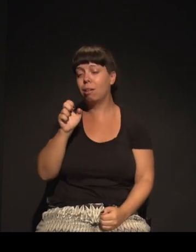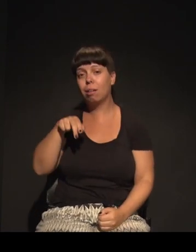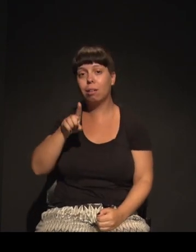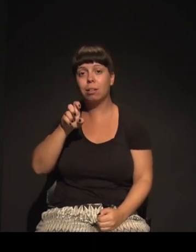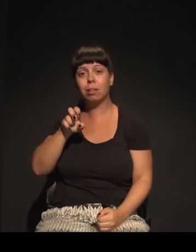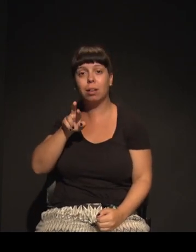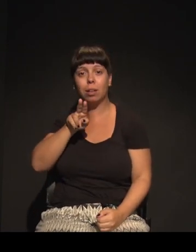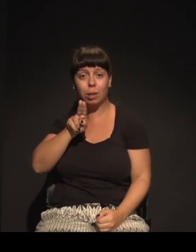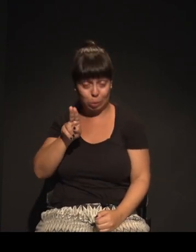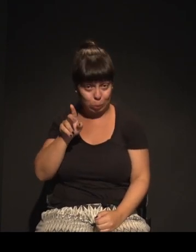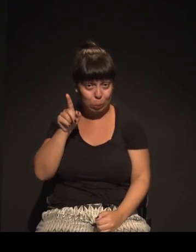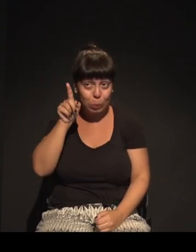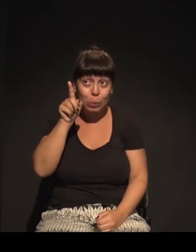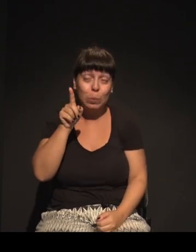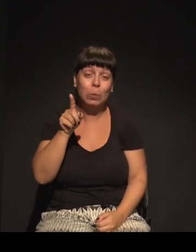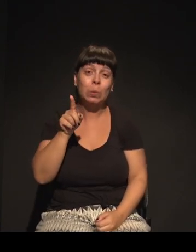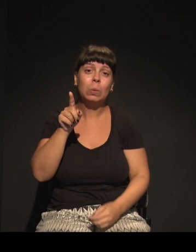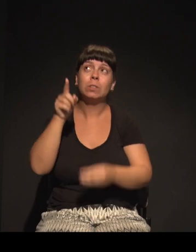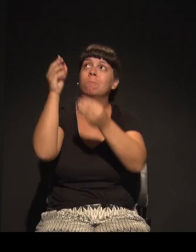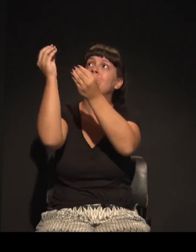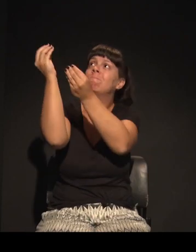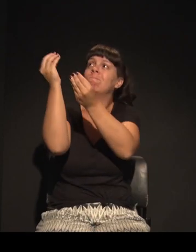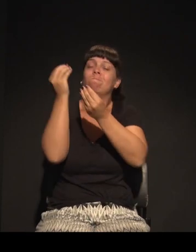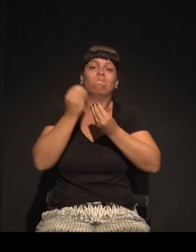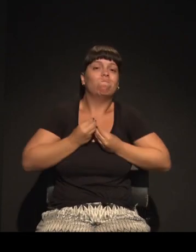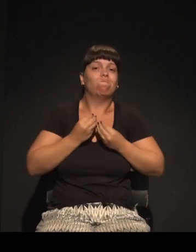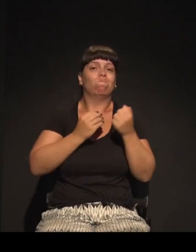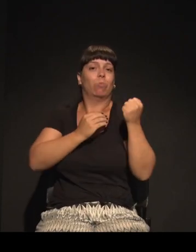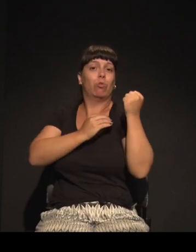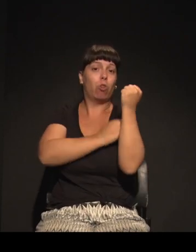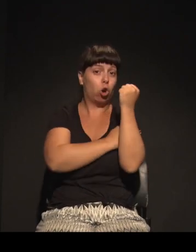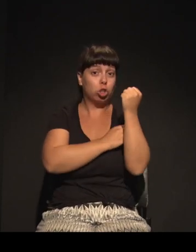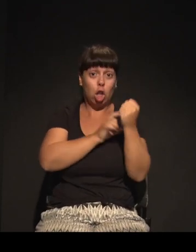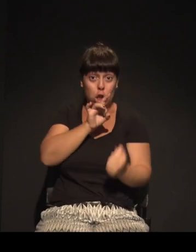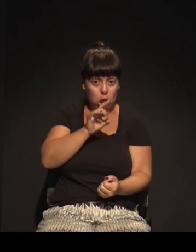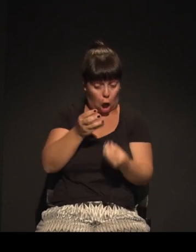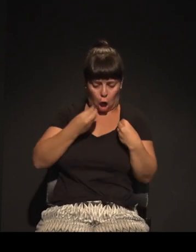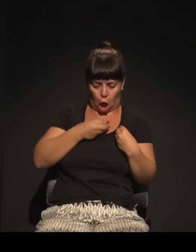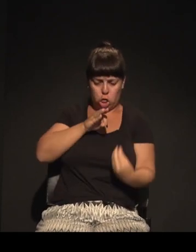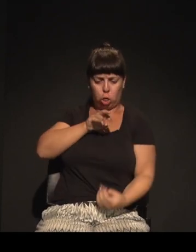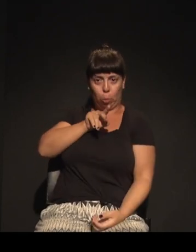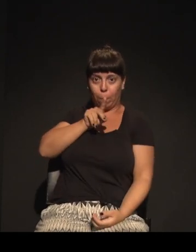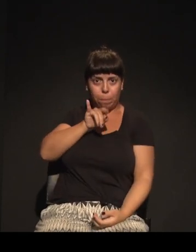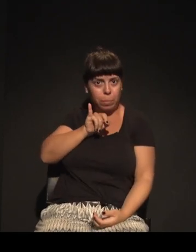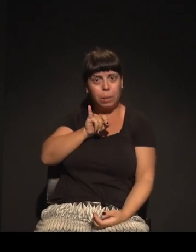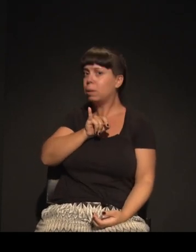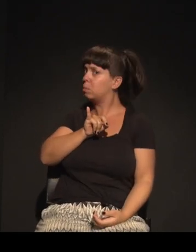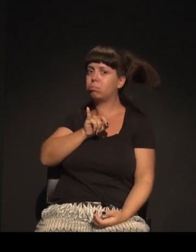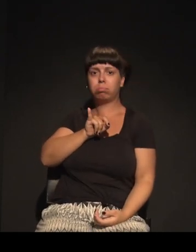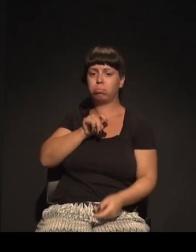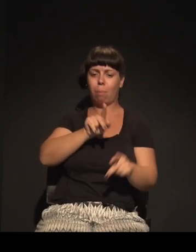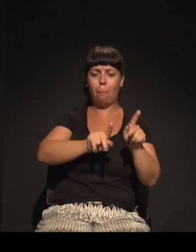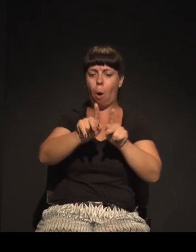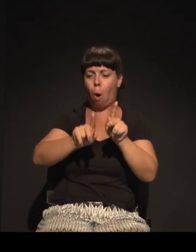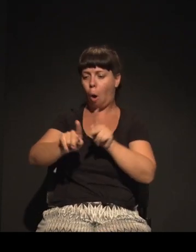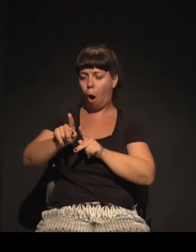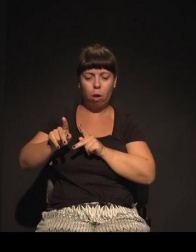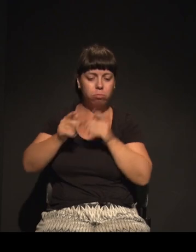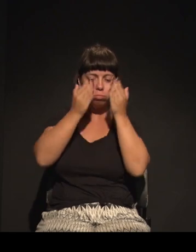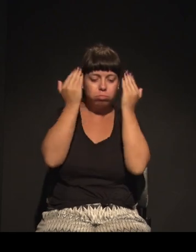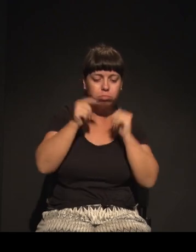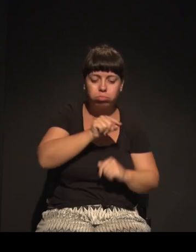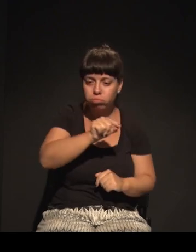que que dá muita força pra nós não só para o tupi mapa para todos os povos indígenas do brasil né